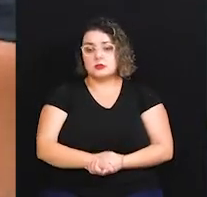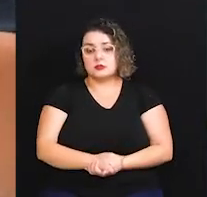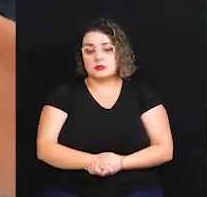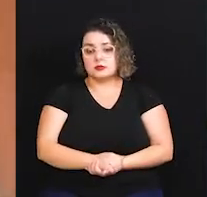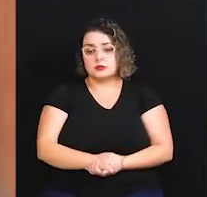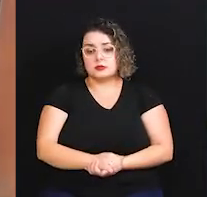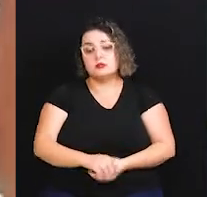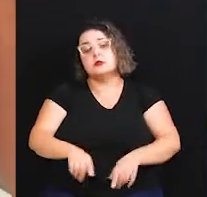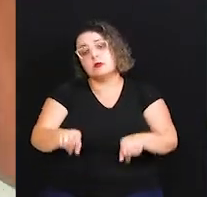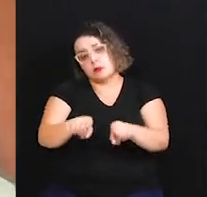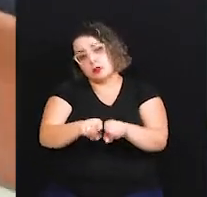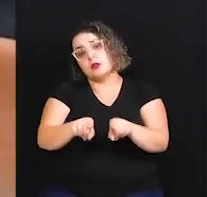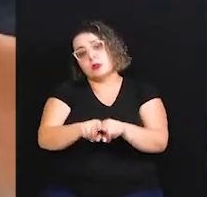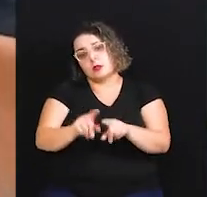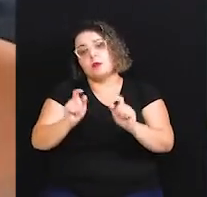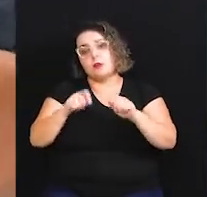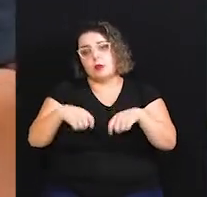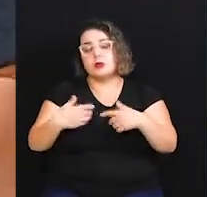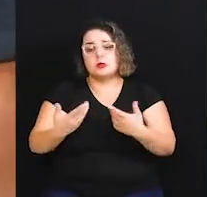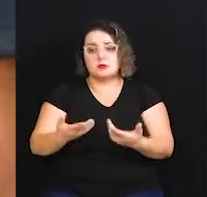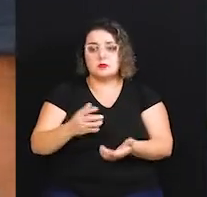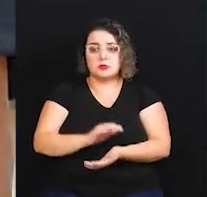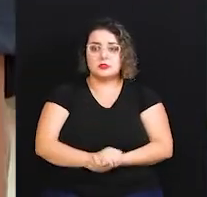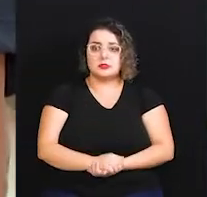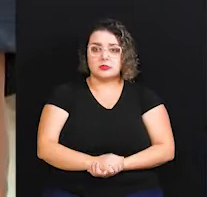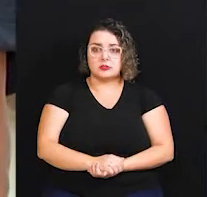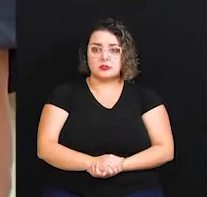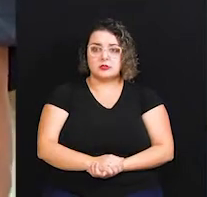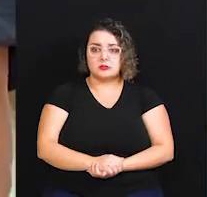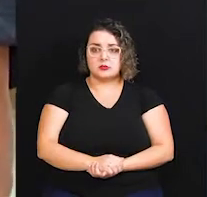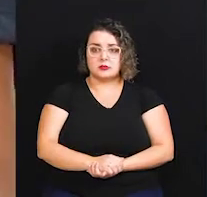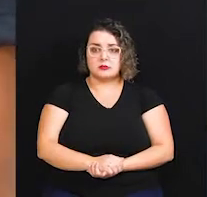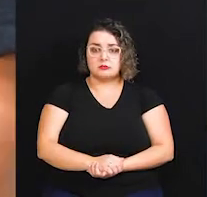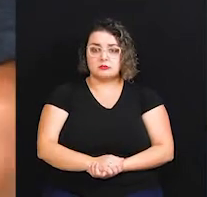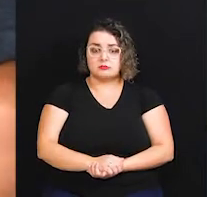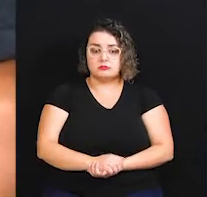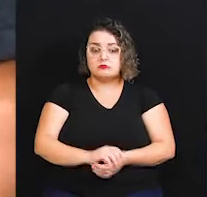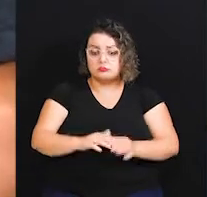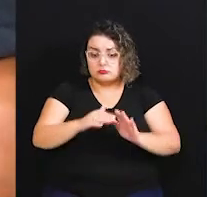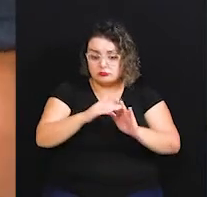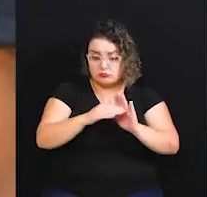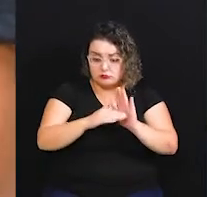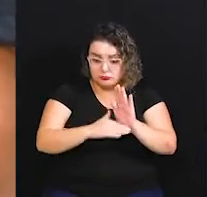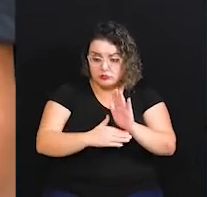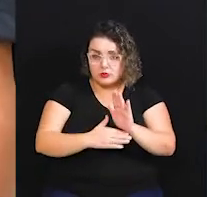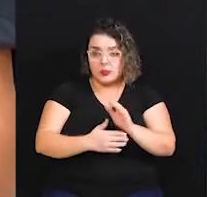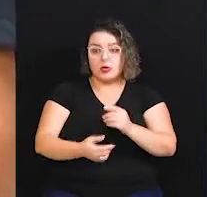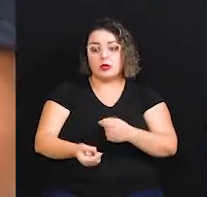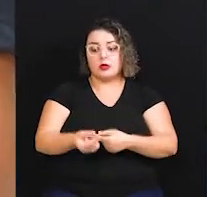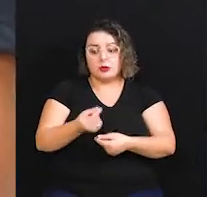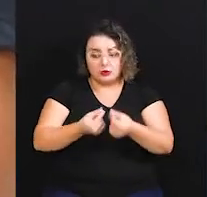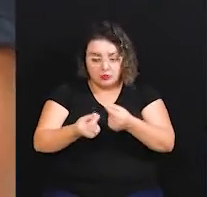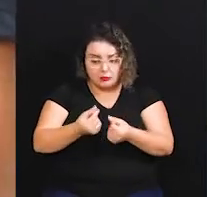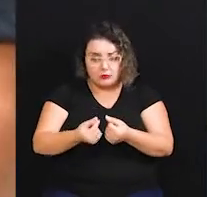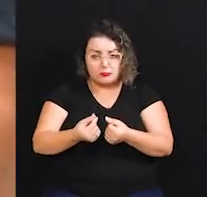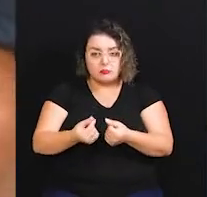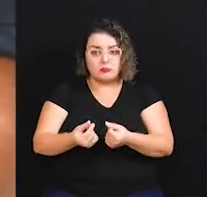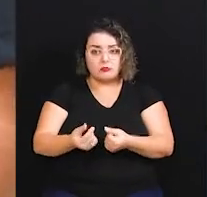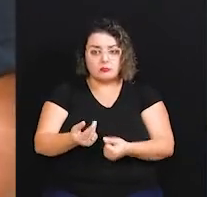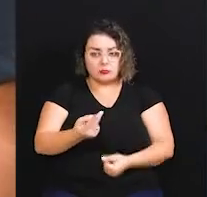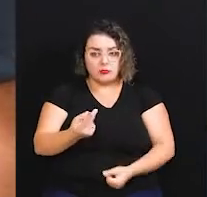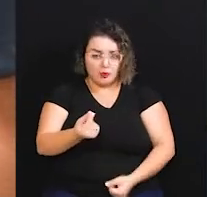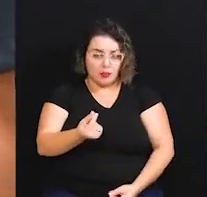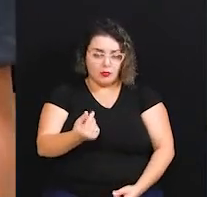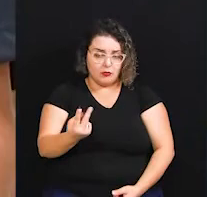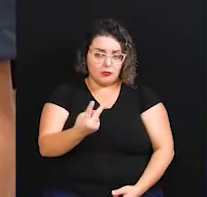que também tem a possibilidade de ter uma receita, de receber um valor, porque a